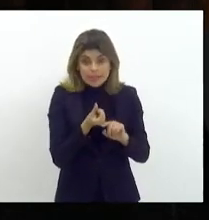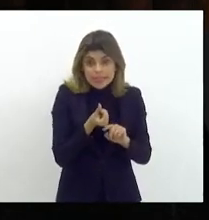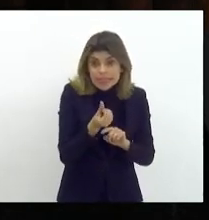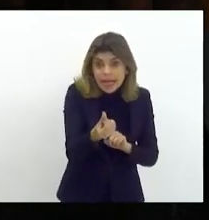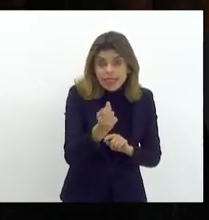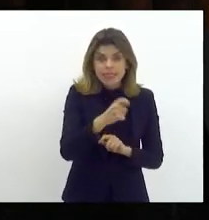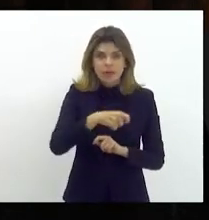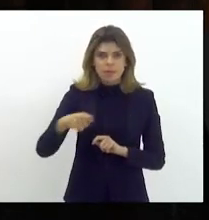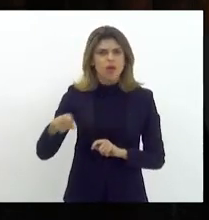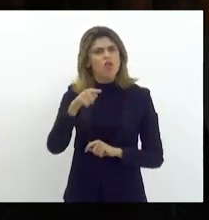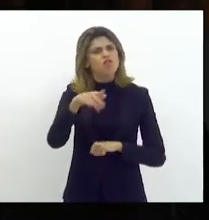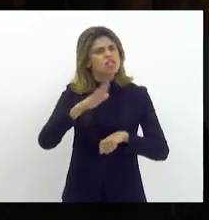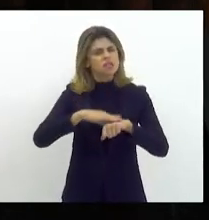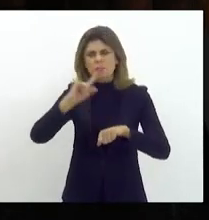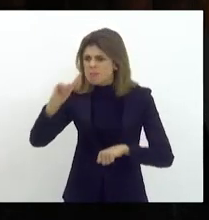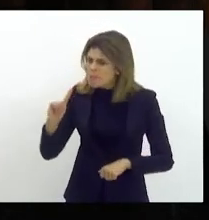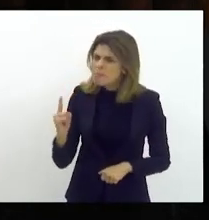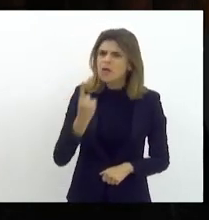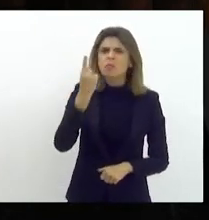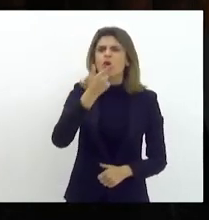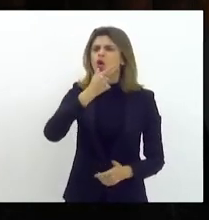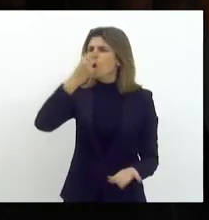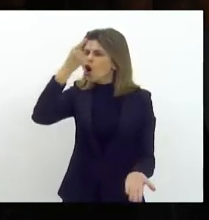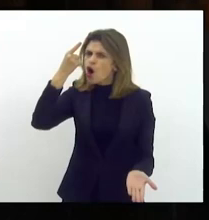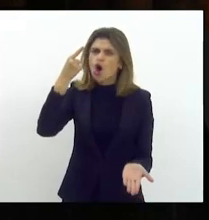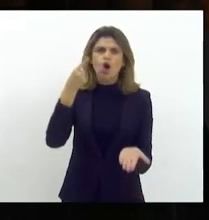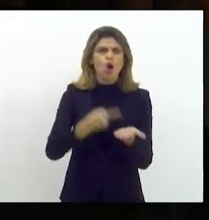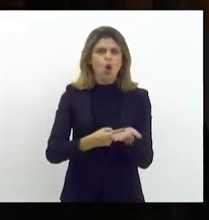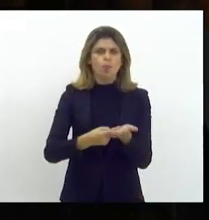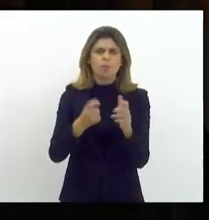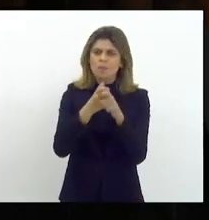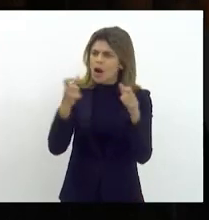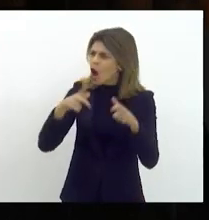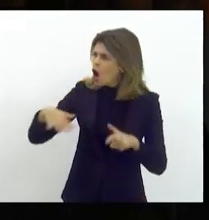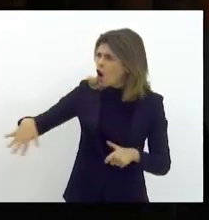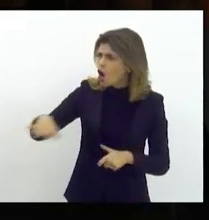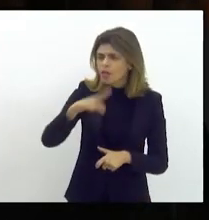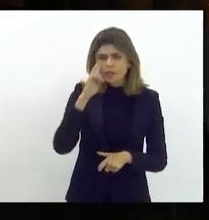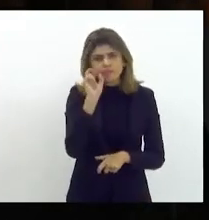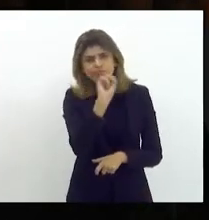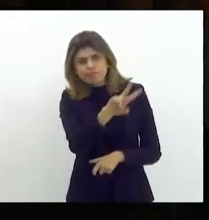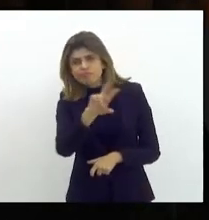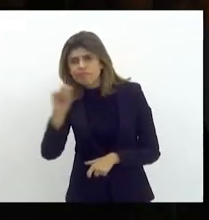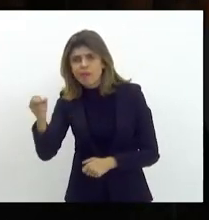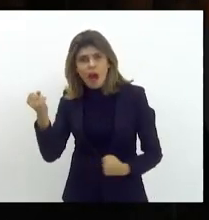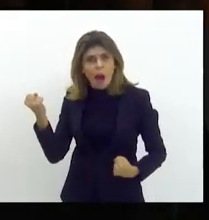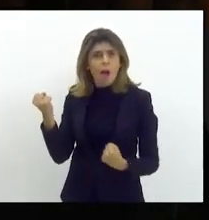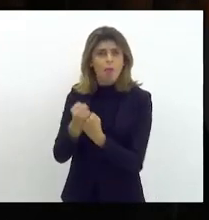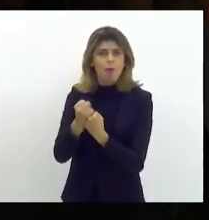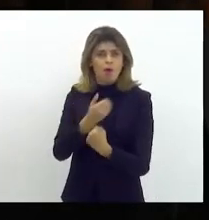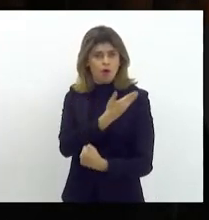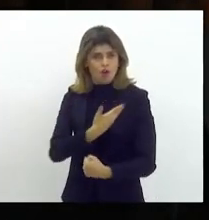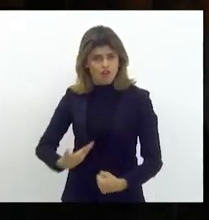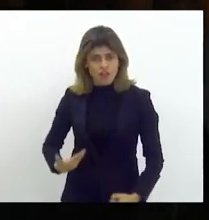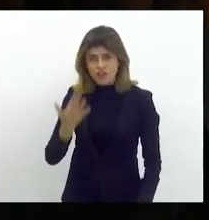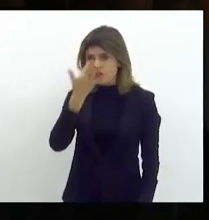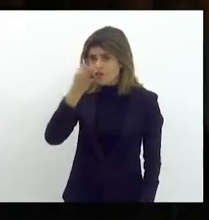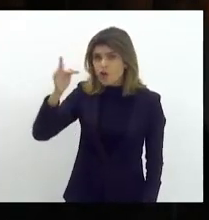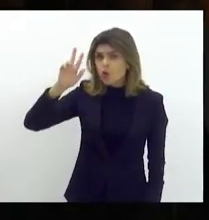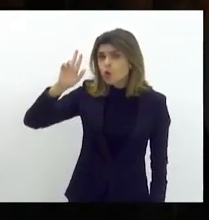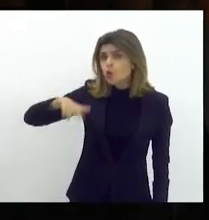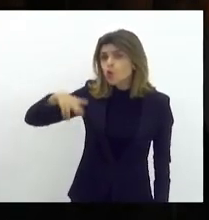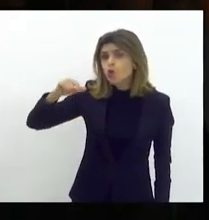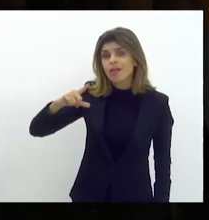você excelência foi o primeiro a firmar o compromisso quando muitos daqui que apoiam o governo federal nunca tiveram